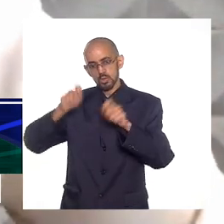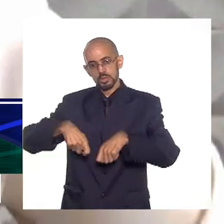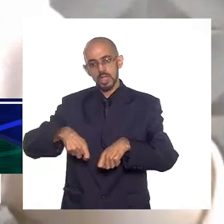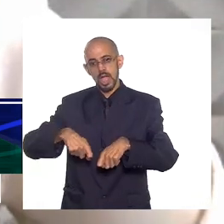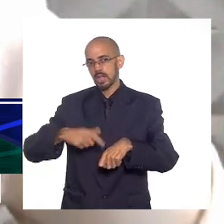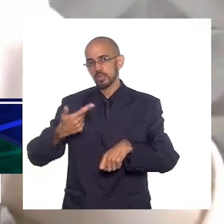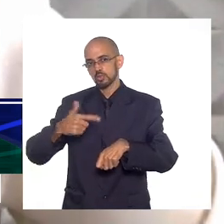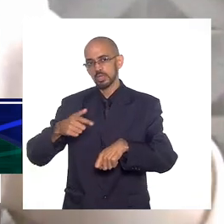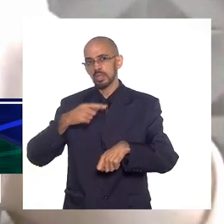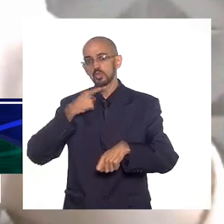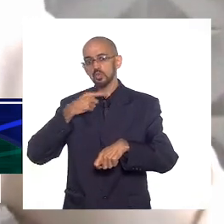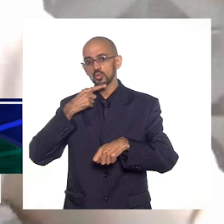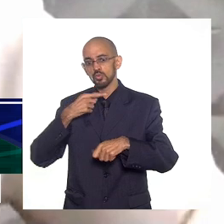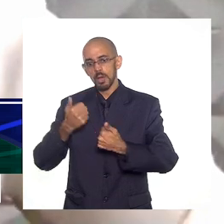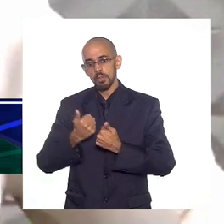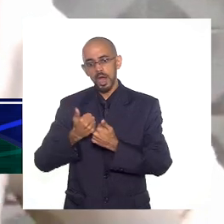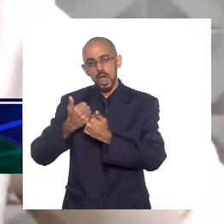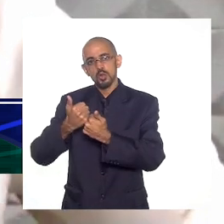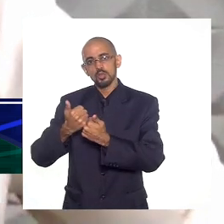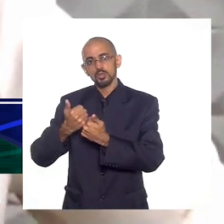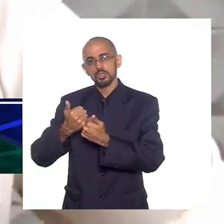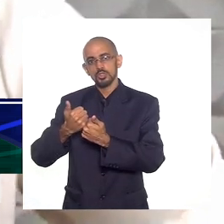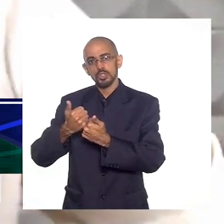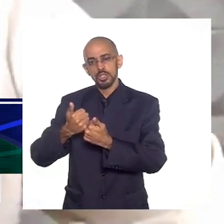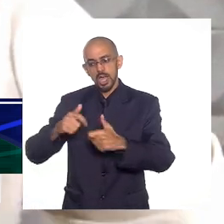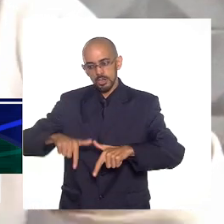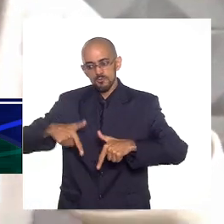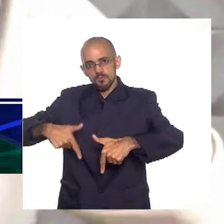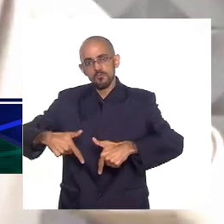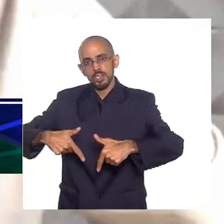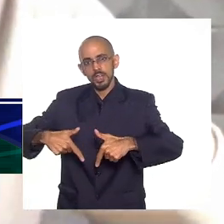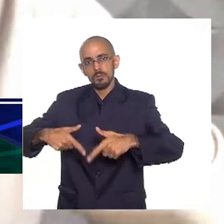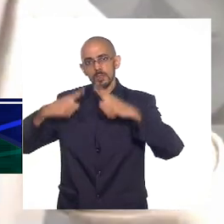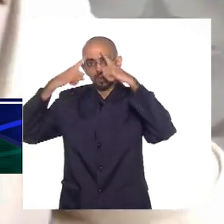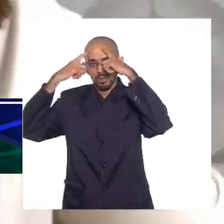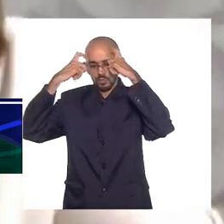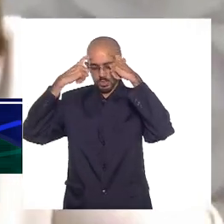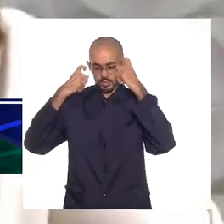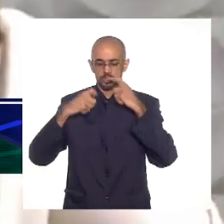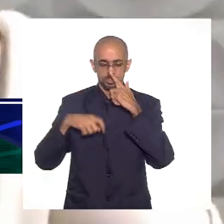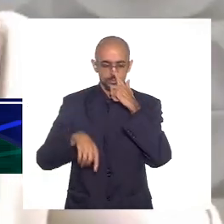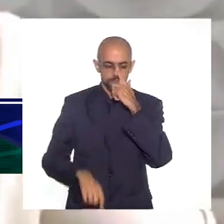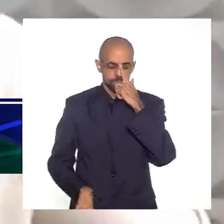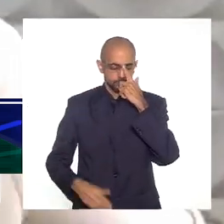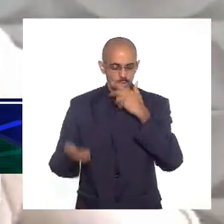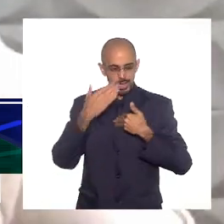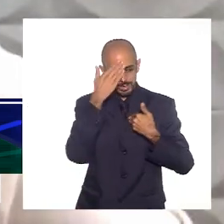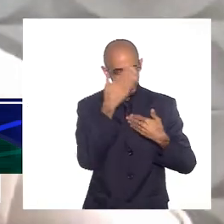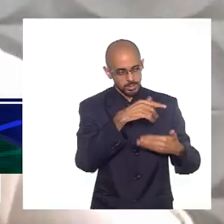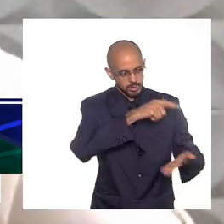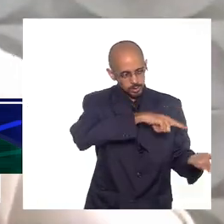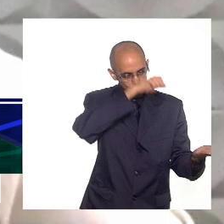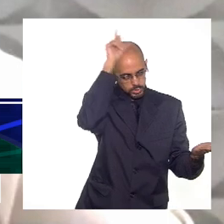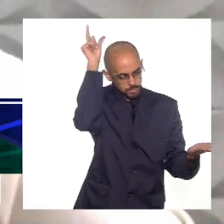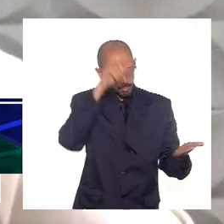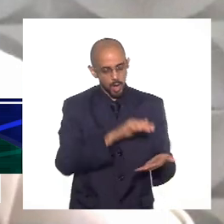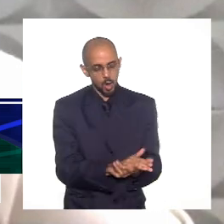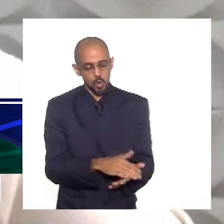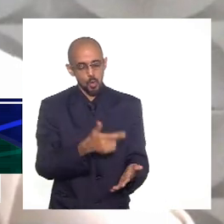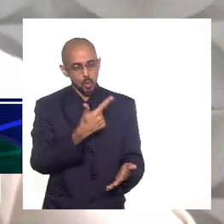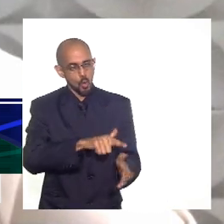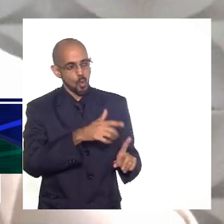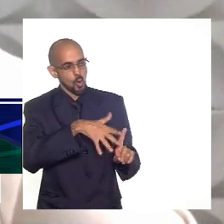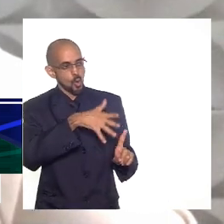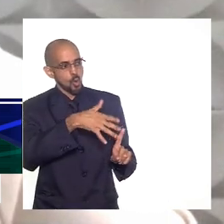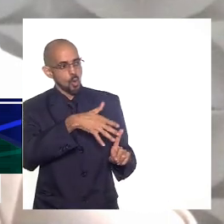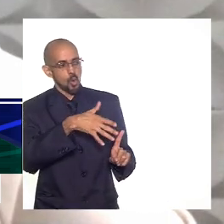nenhuma, contribuir muito no enfrentamento da violência. Agradecendo ao deputado Luiz Paulo, o próximo orador inscrito é o